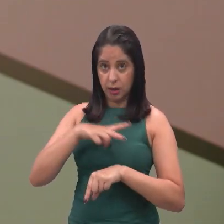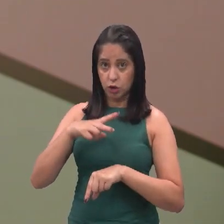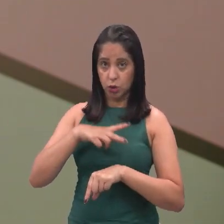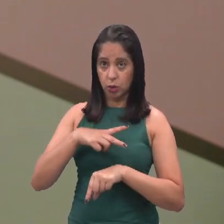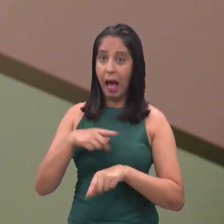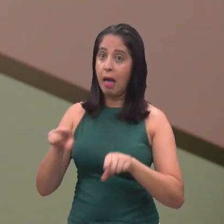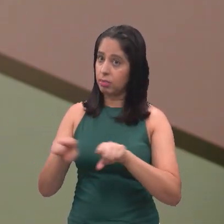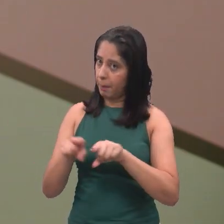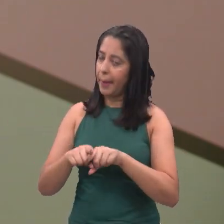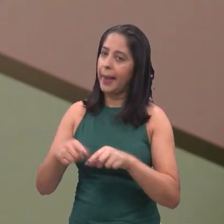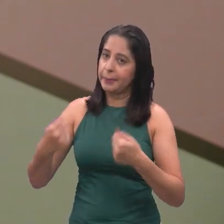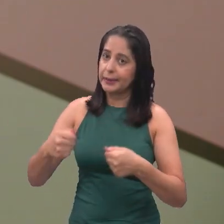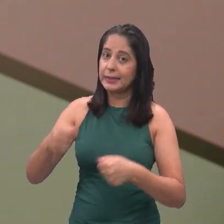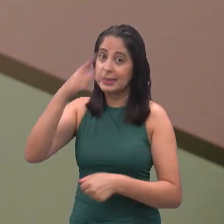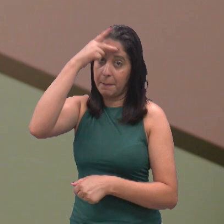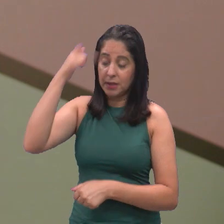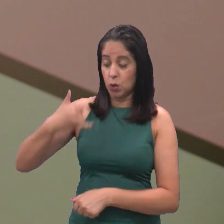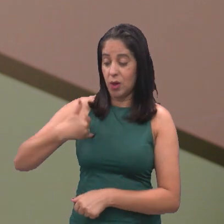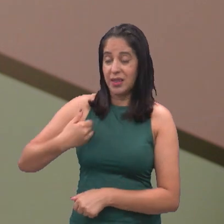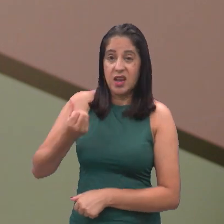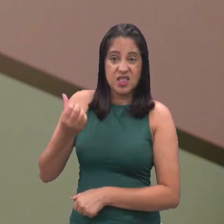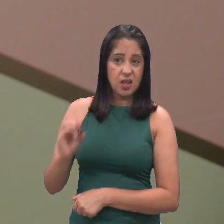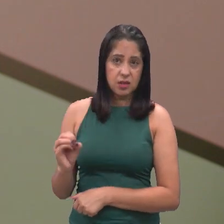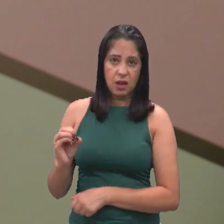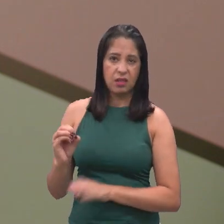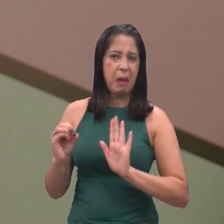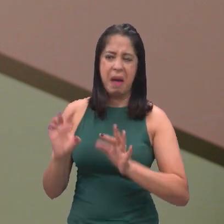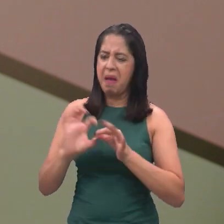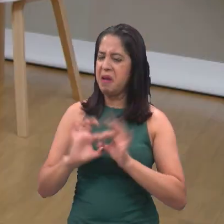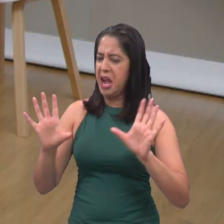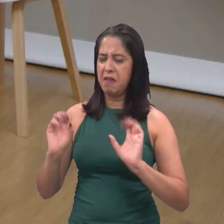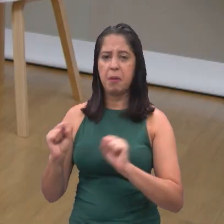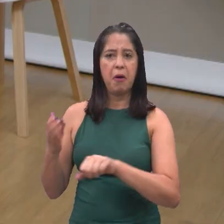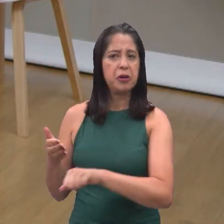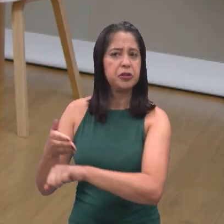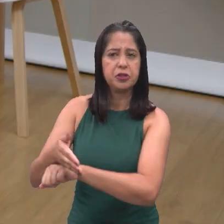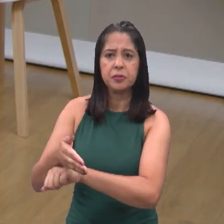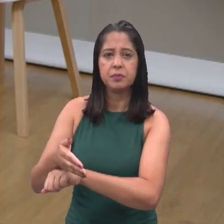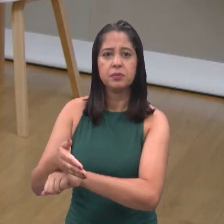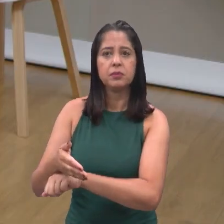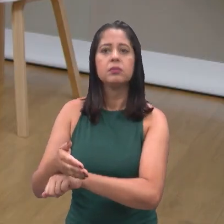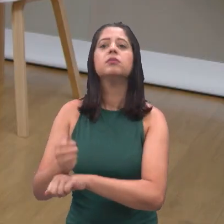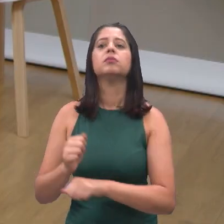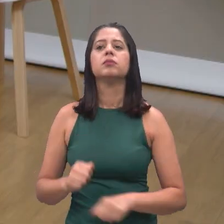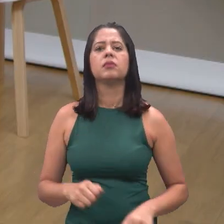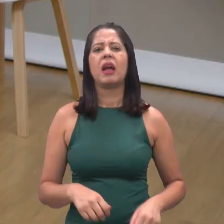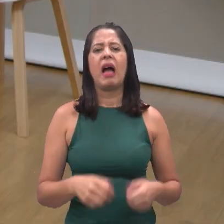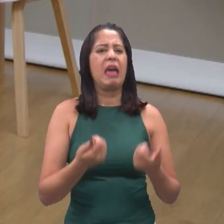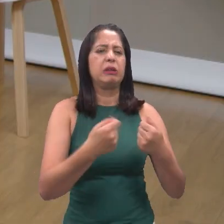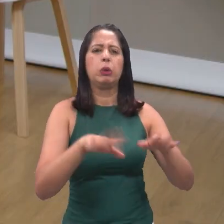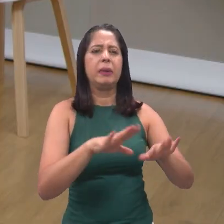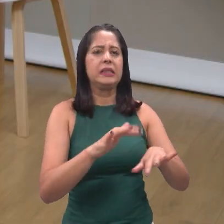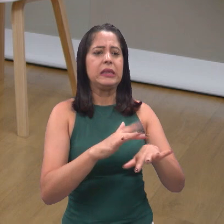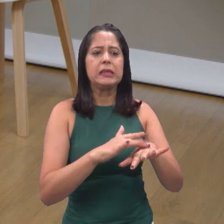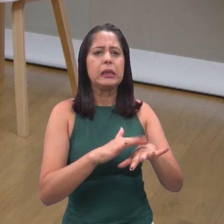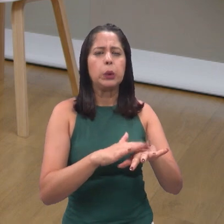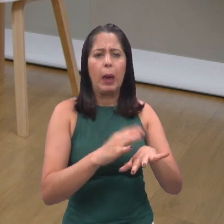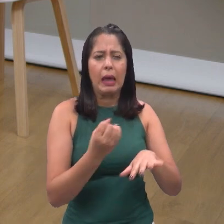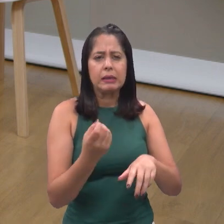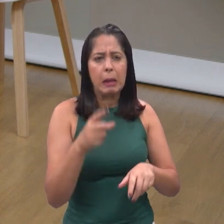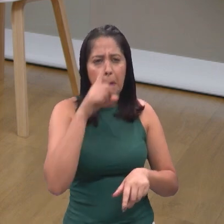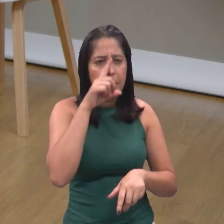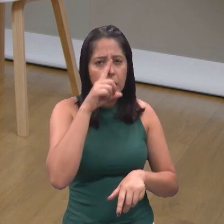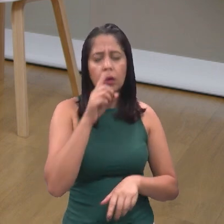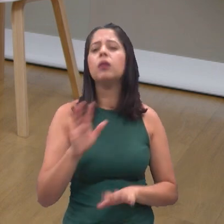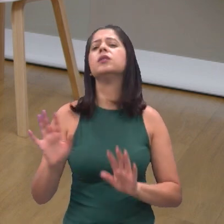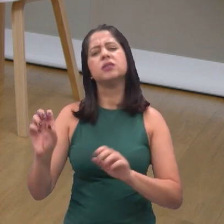60 anos, tá. Mas aí qualquer pessoa ela pode ir lá tomar. Não precisa ter uma doença Não precisa ter, porque de repente a pessoa quer, porque viaja